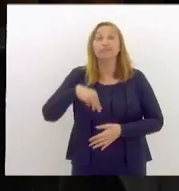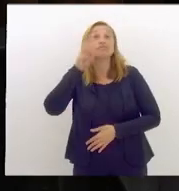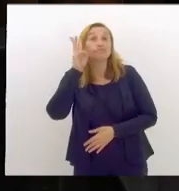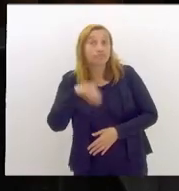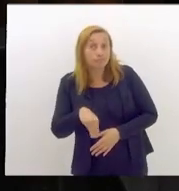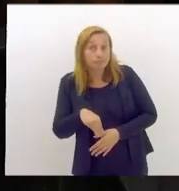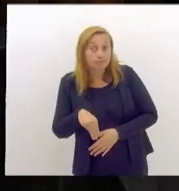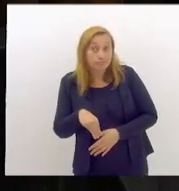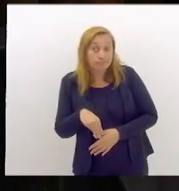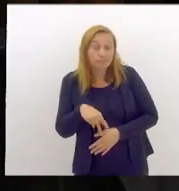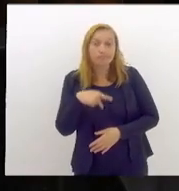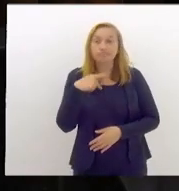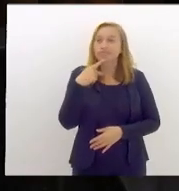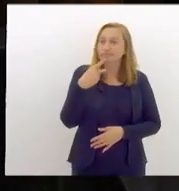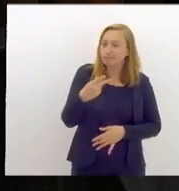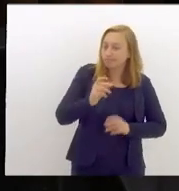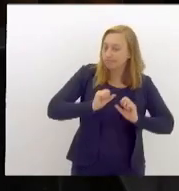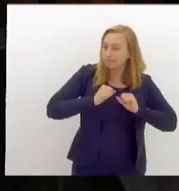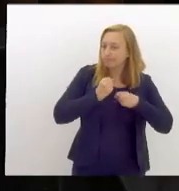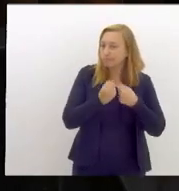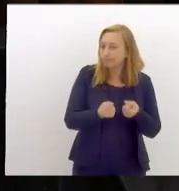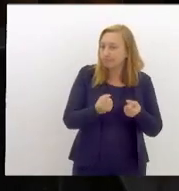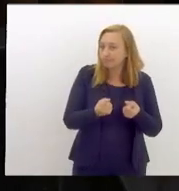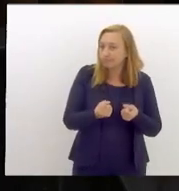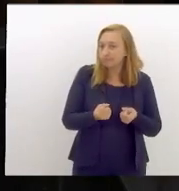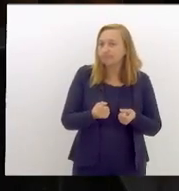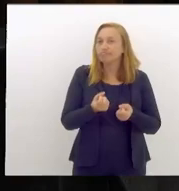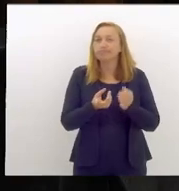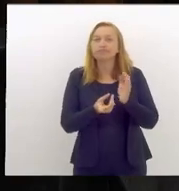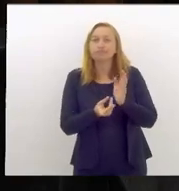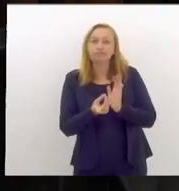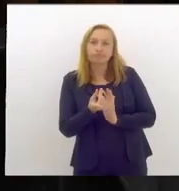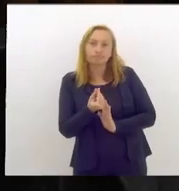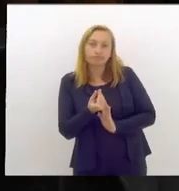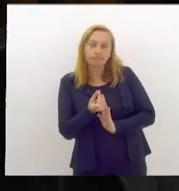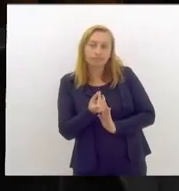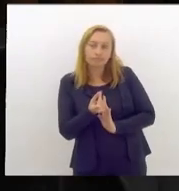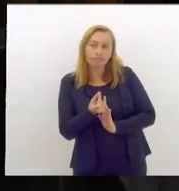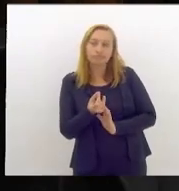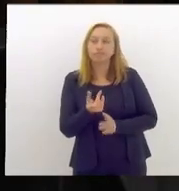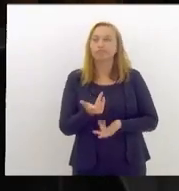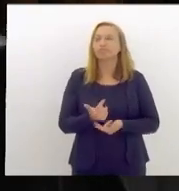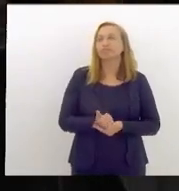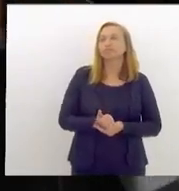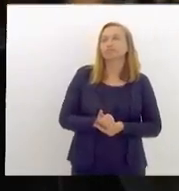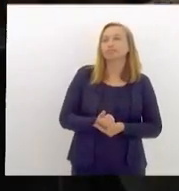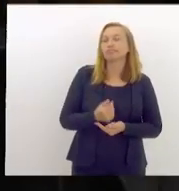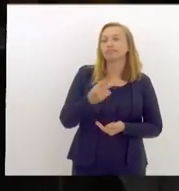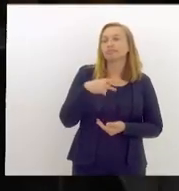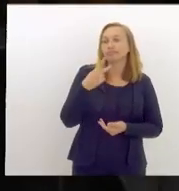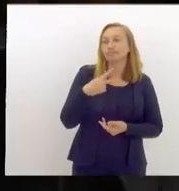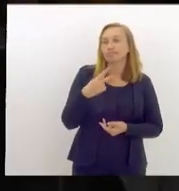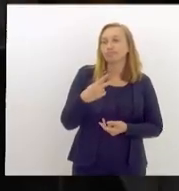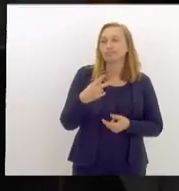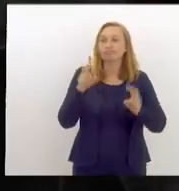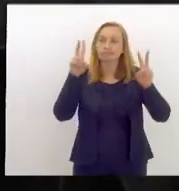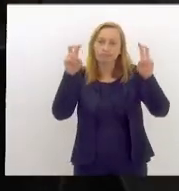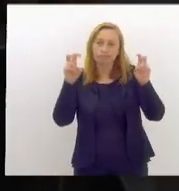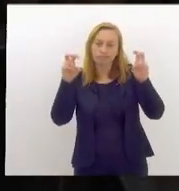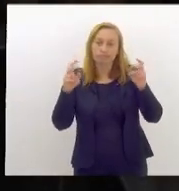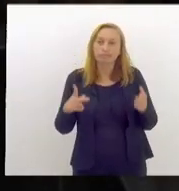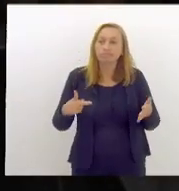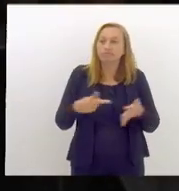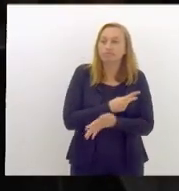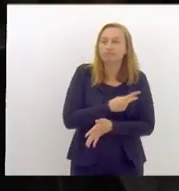se debruçou sobre as contas para quem se debruçou sobre o que